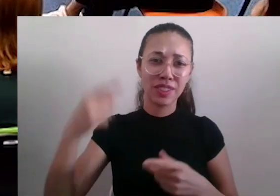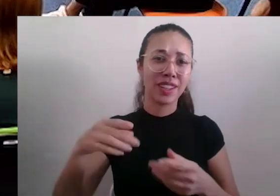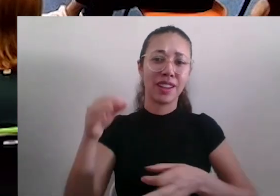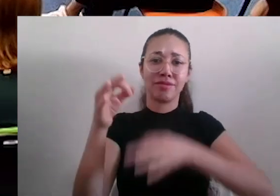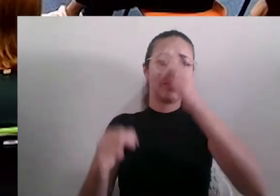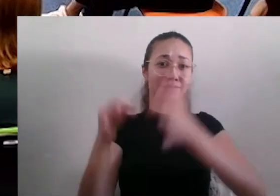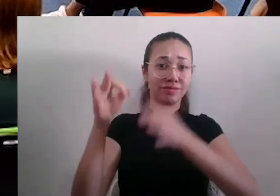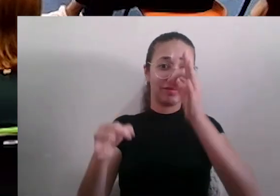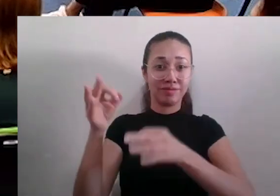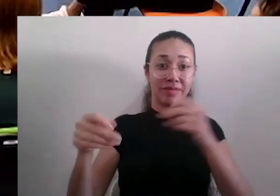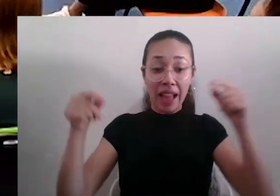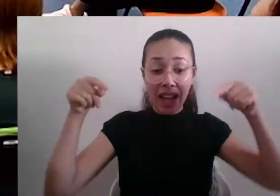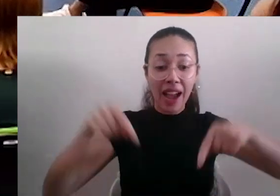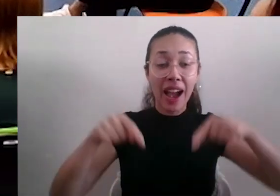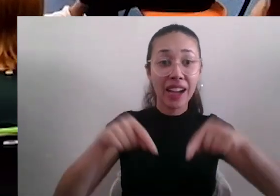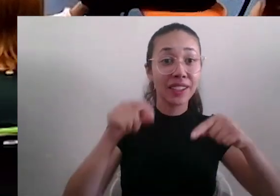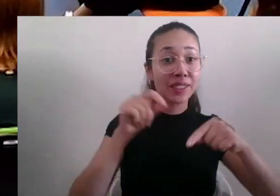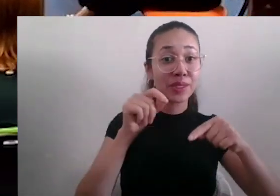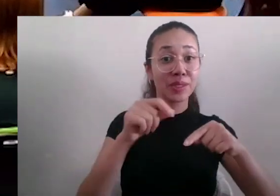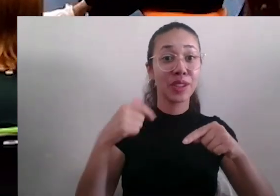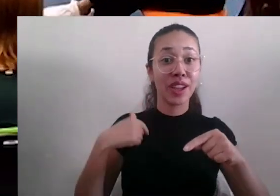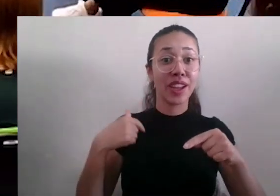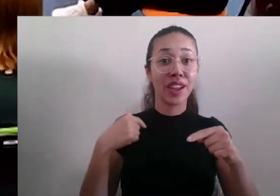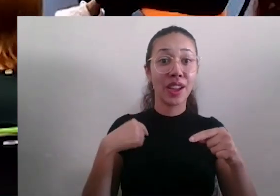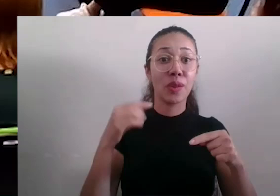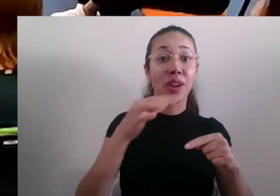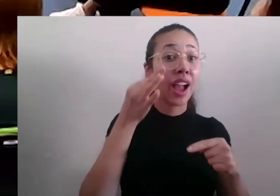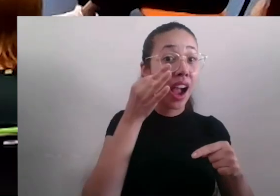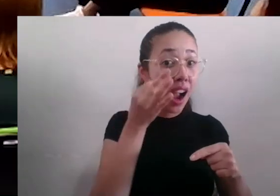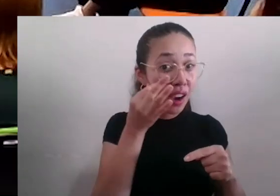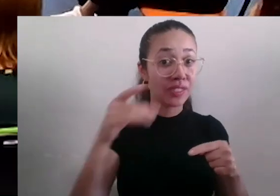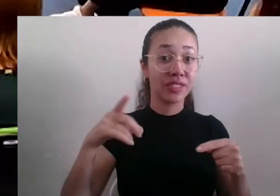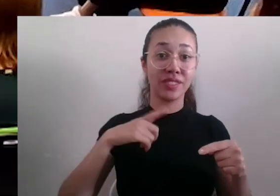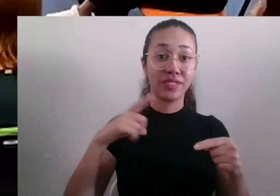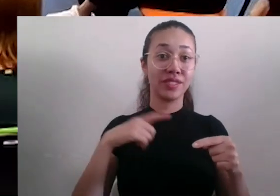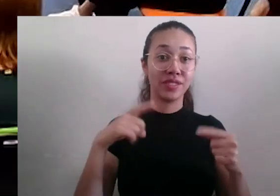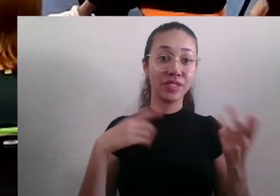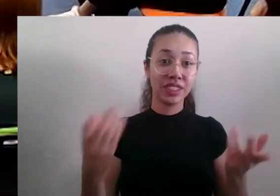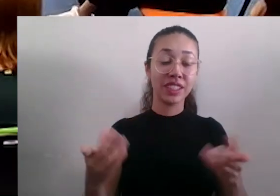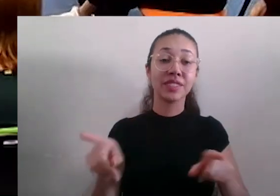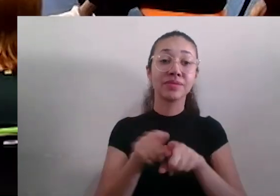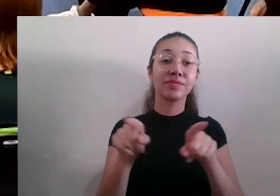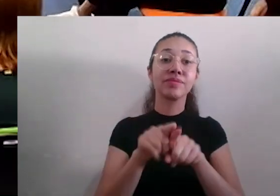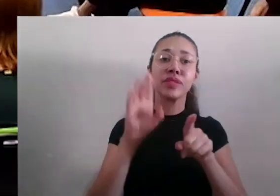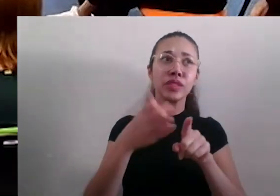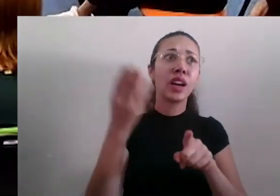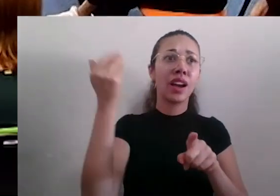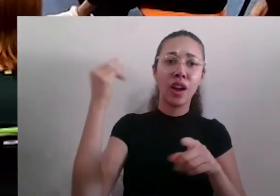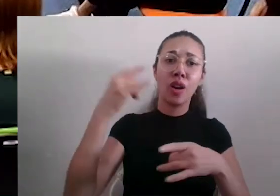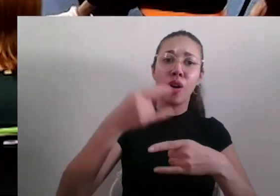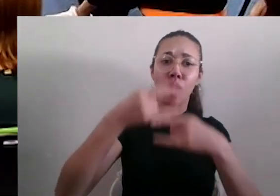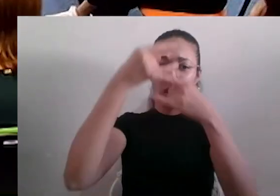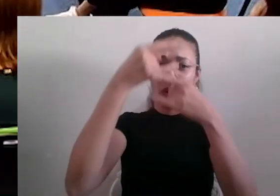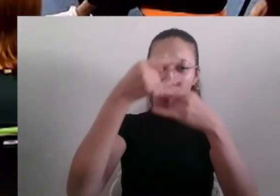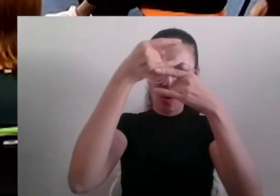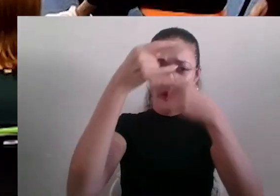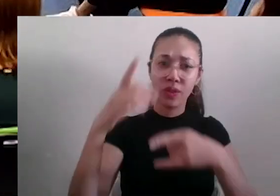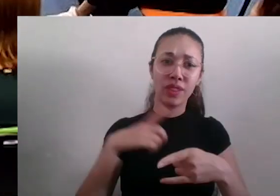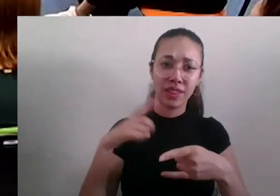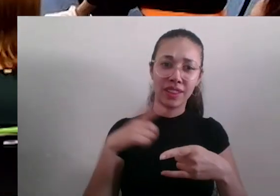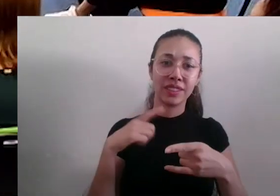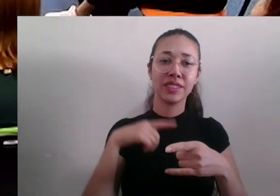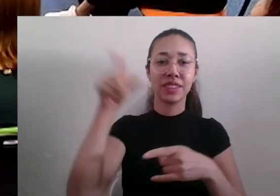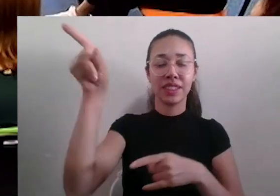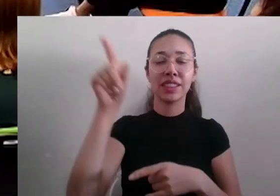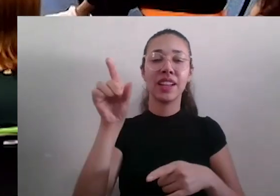aliás ao vivo que eu faço Eu Já Fiz alguns eh alguns online especialmente com o pessoal do TJ de Minas